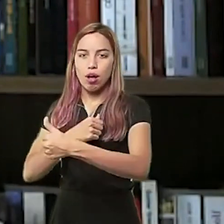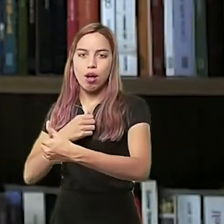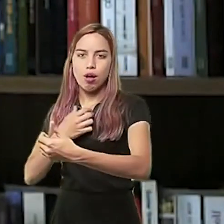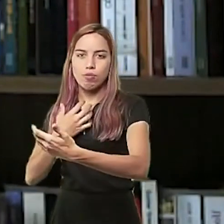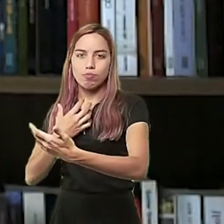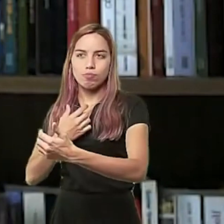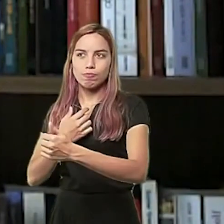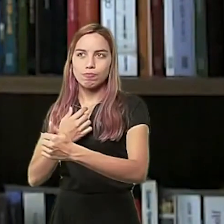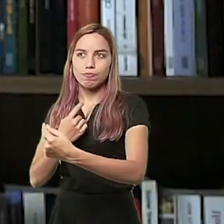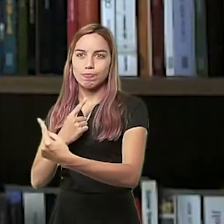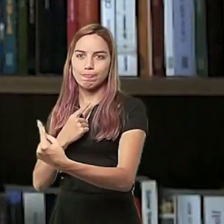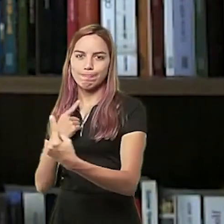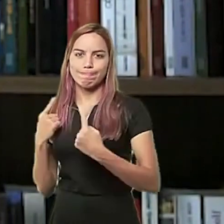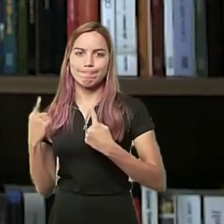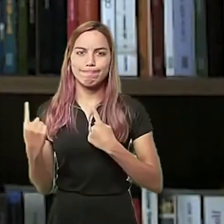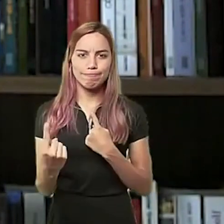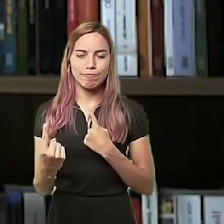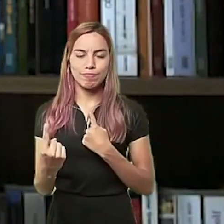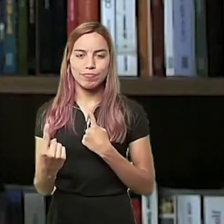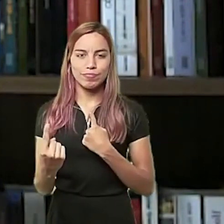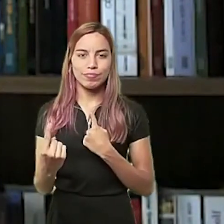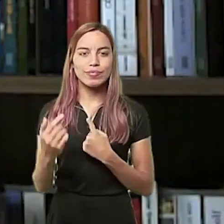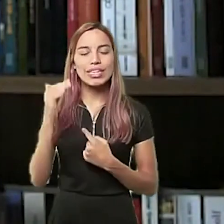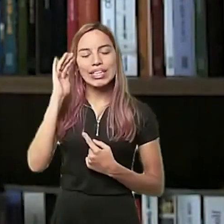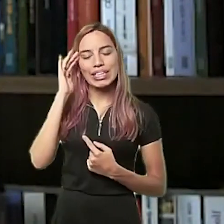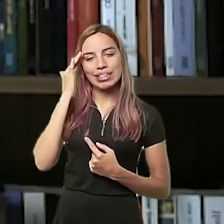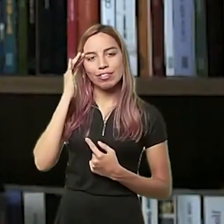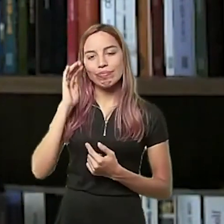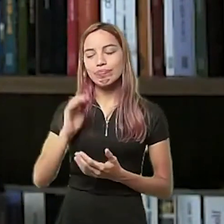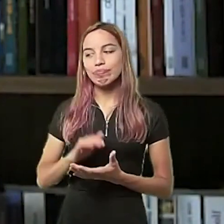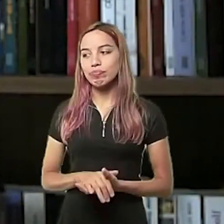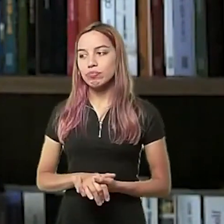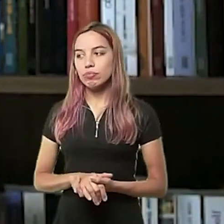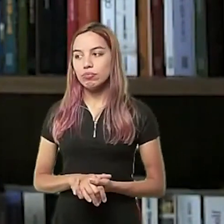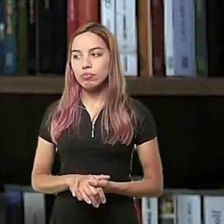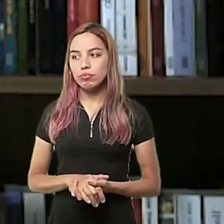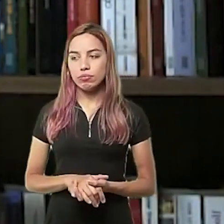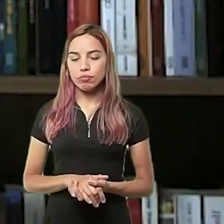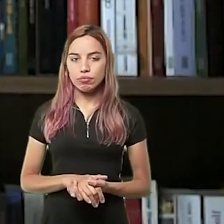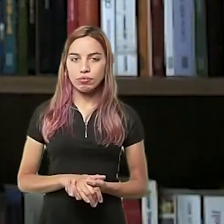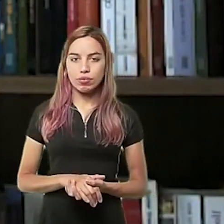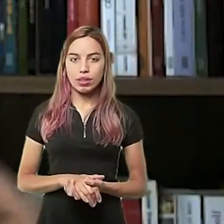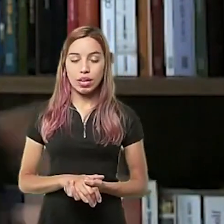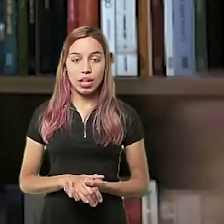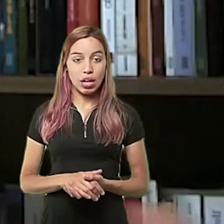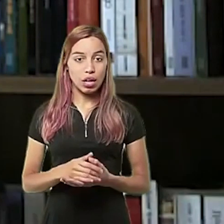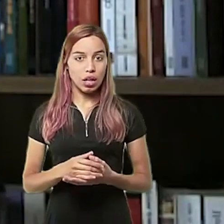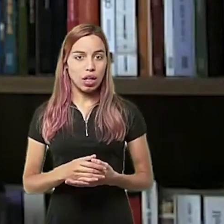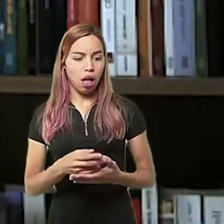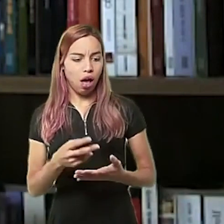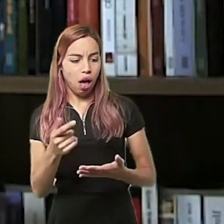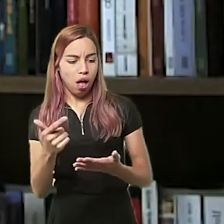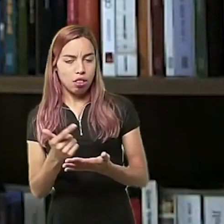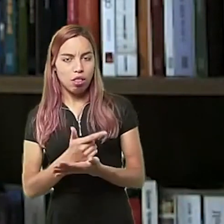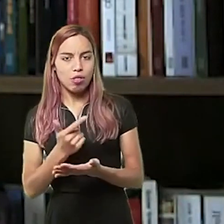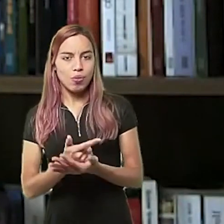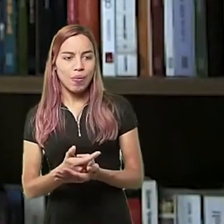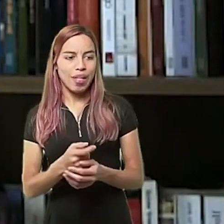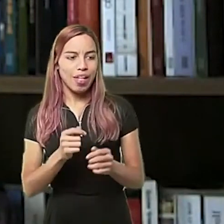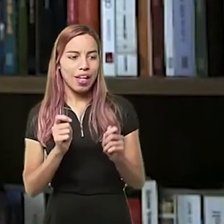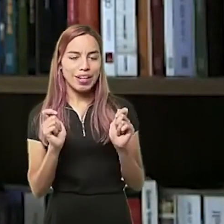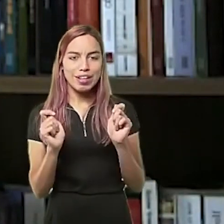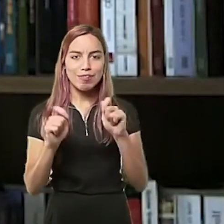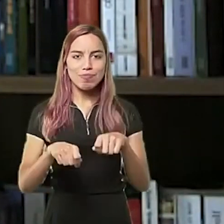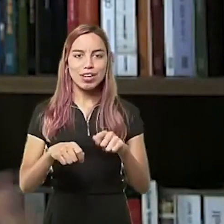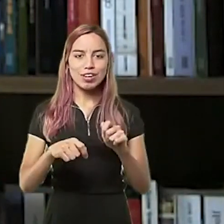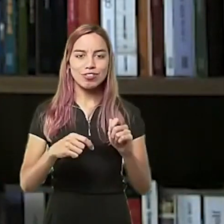muita intensidade, e é algo que só a literatura nos possibilita. Então, eu falei do Antônio Cândido,